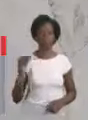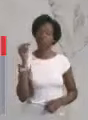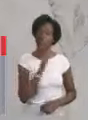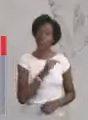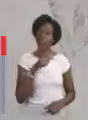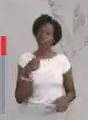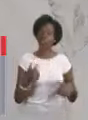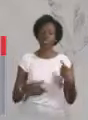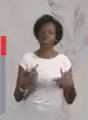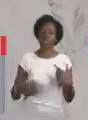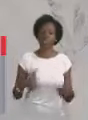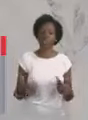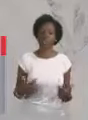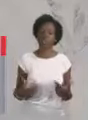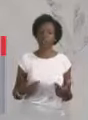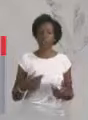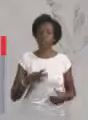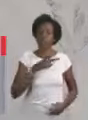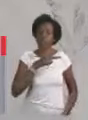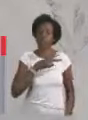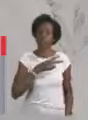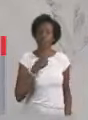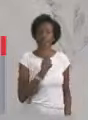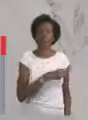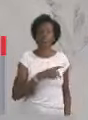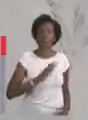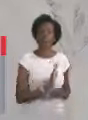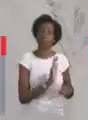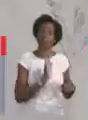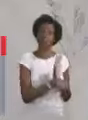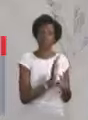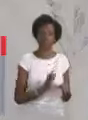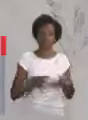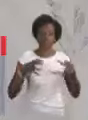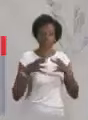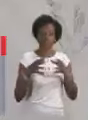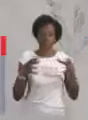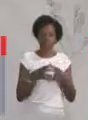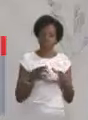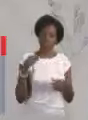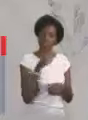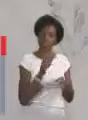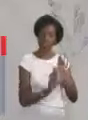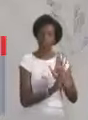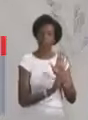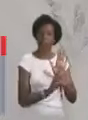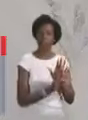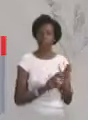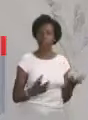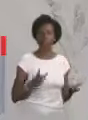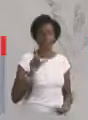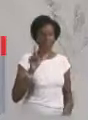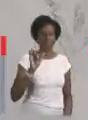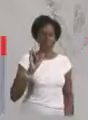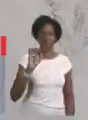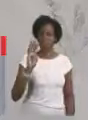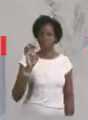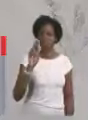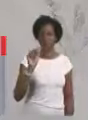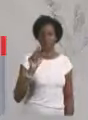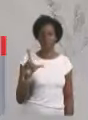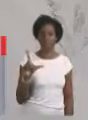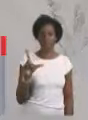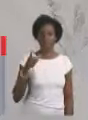dos seus próprios interesses e do grupo que ele representam nem Liberal ele é